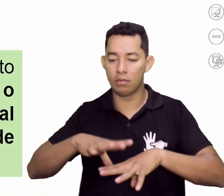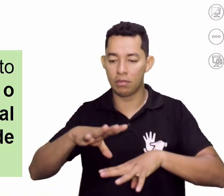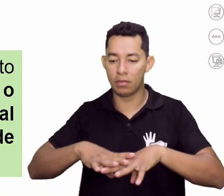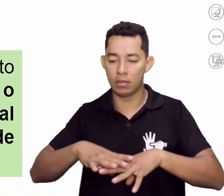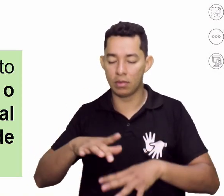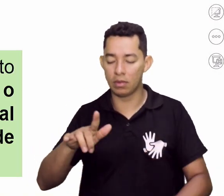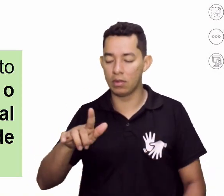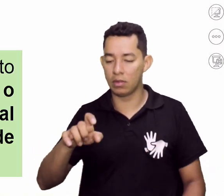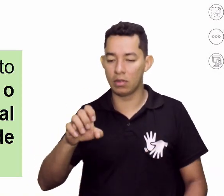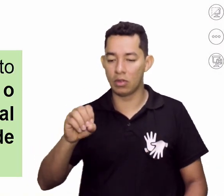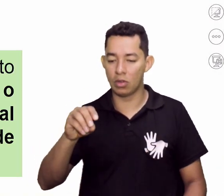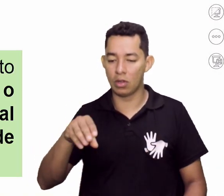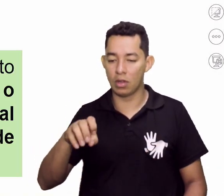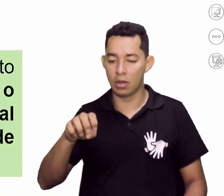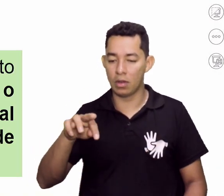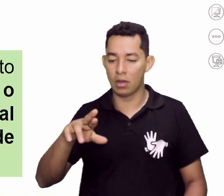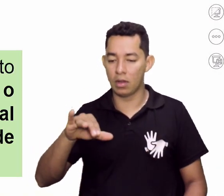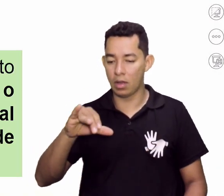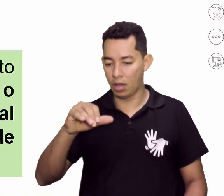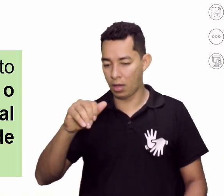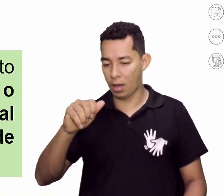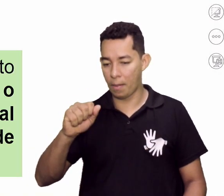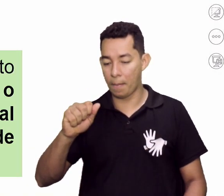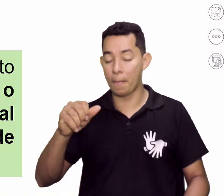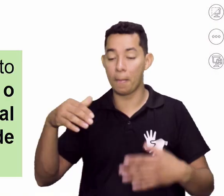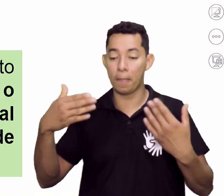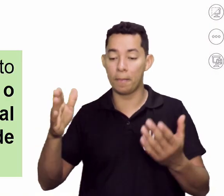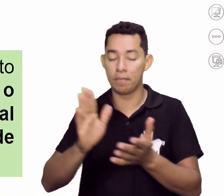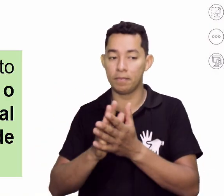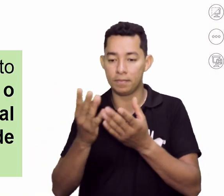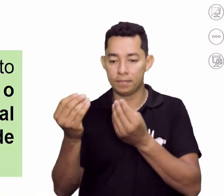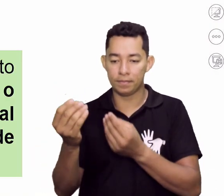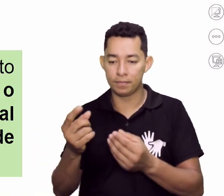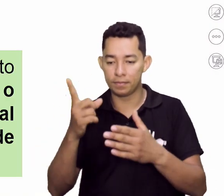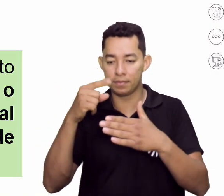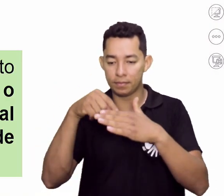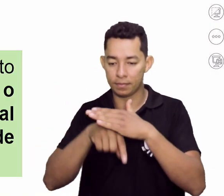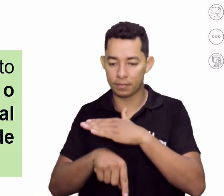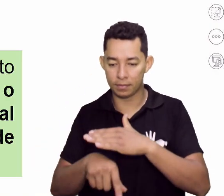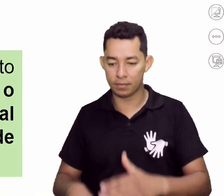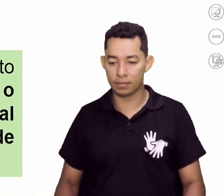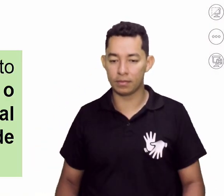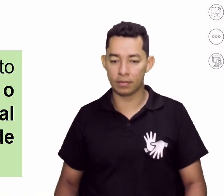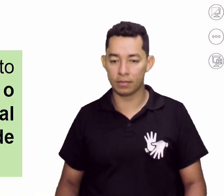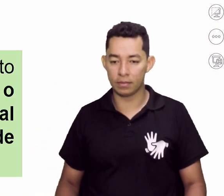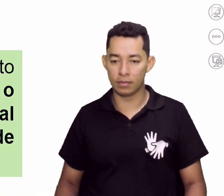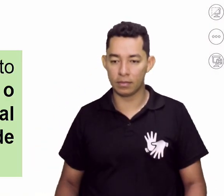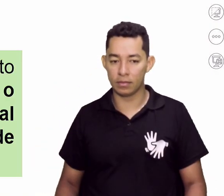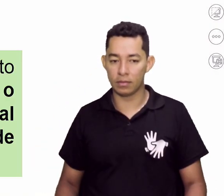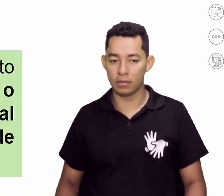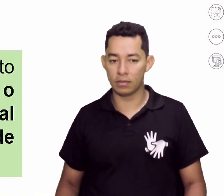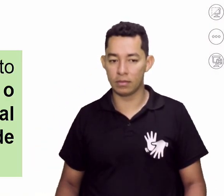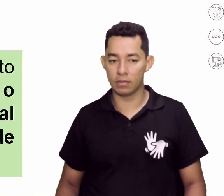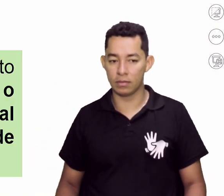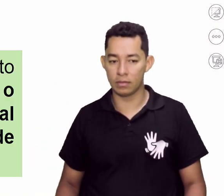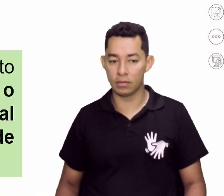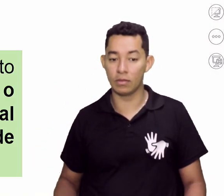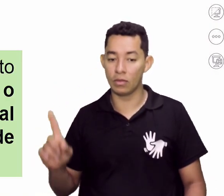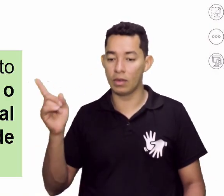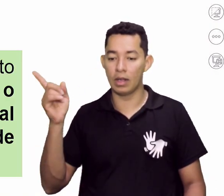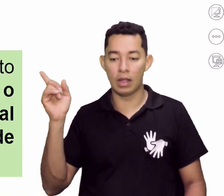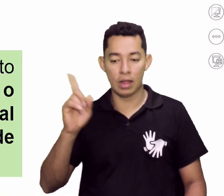geométricas. Então, é muito profundo, né? A abstração vem do fato de que isso aqui realmente não é um